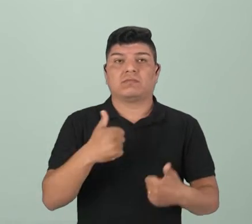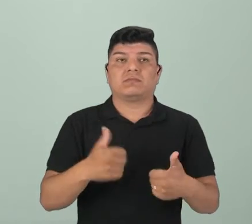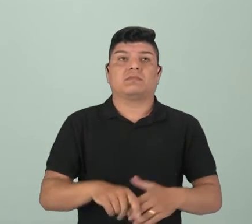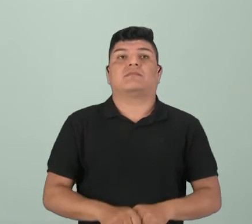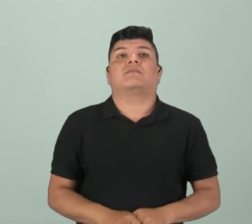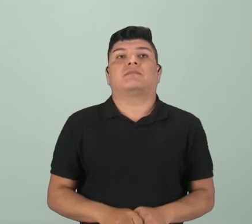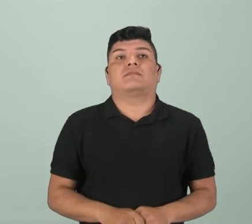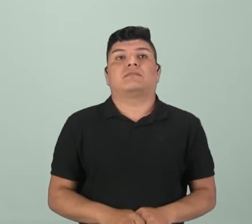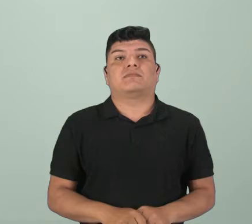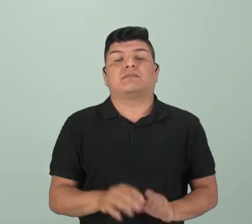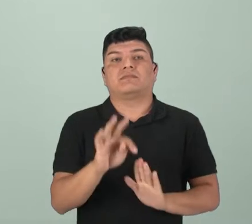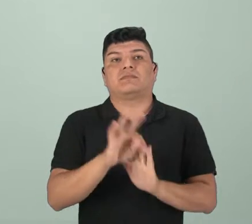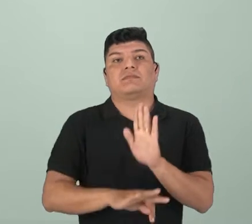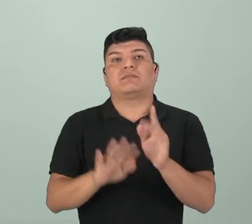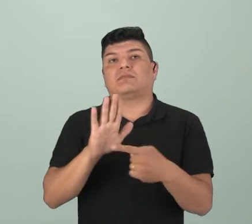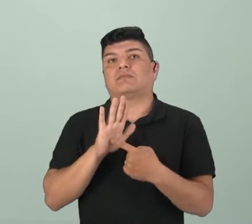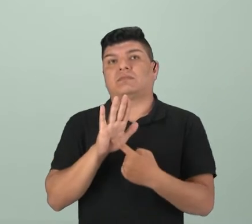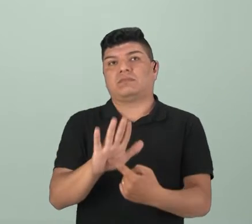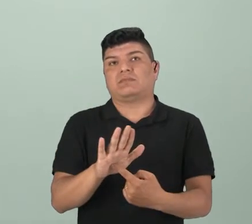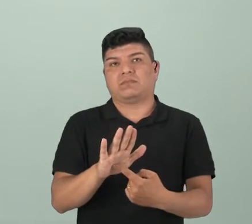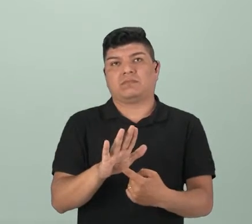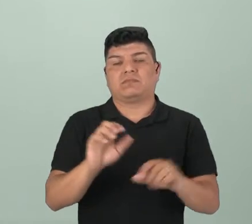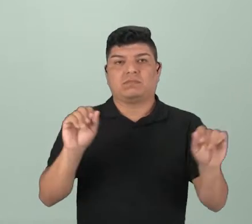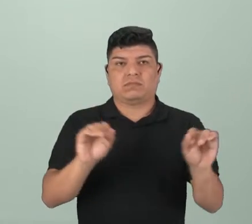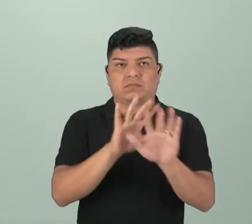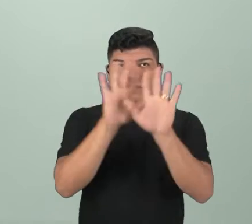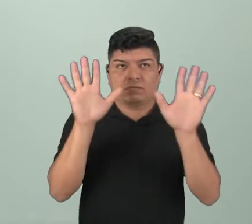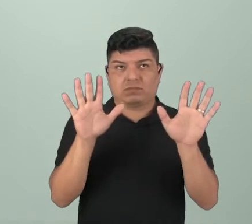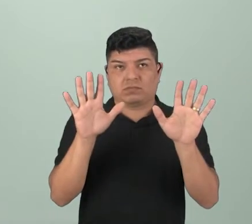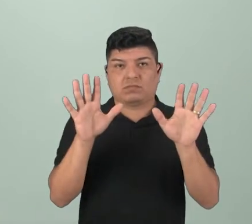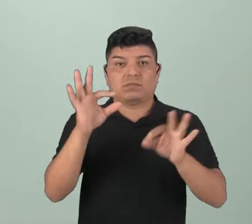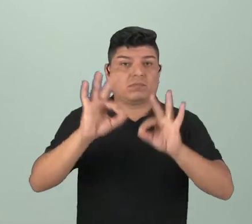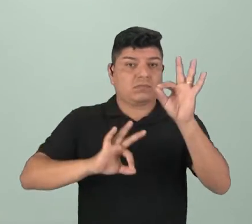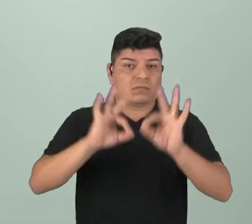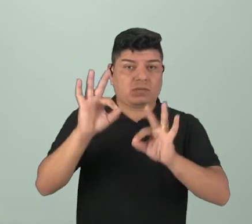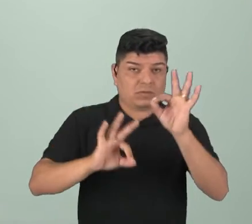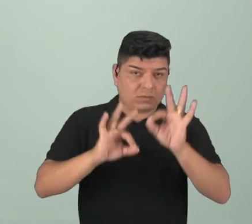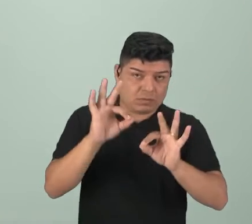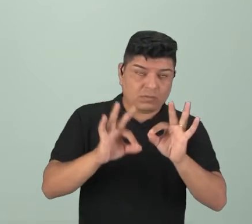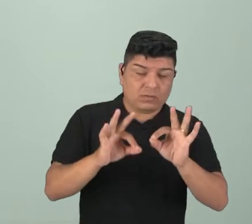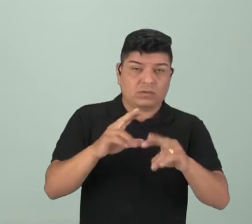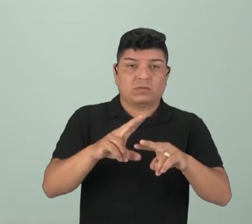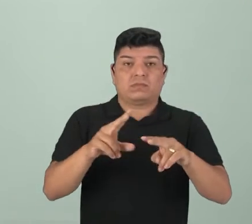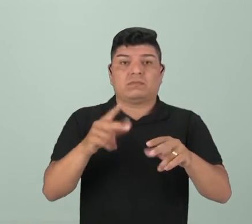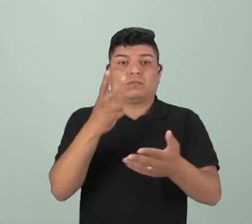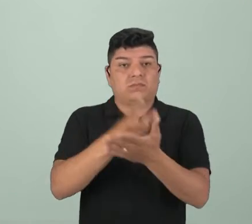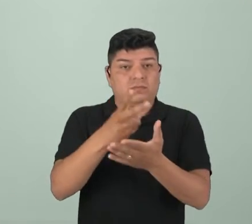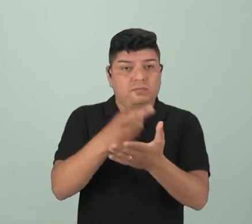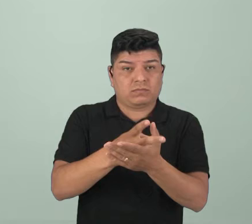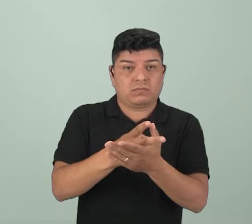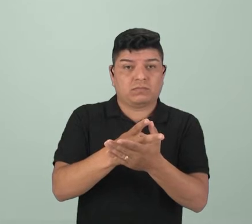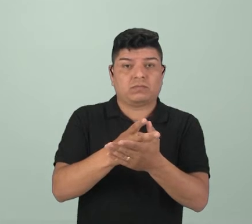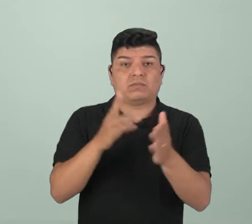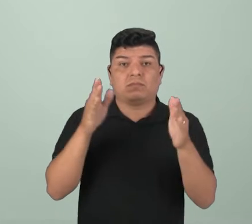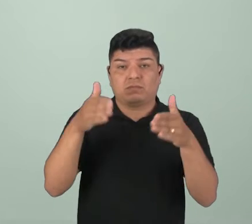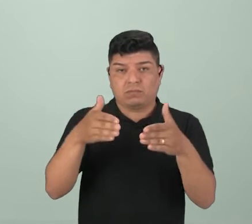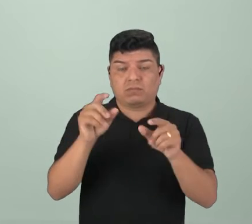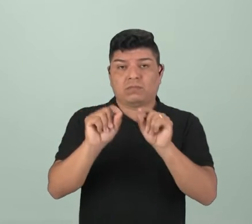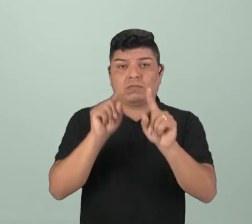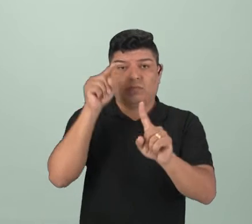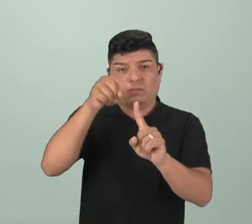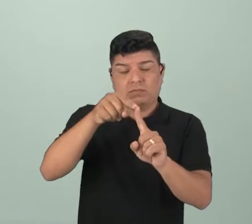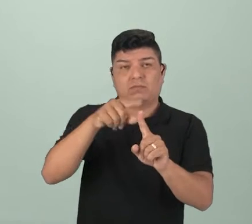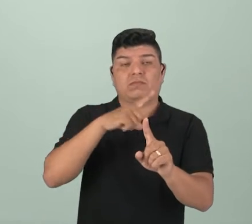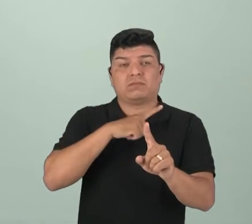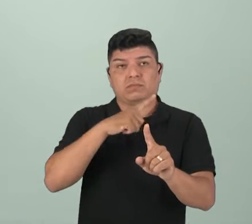tá? E o texto deve apresentar-se de maneira clara, ordenada e coerente, sempre seguindo uma ordem lógica, ou